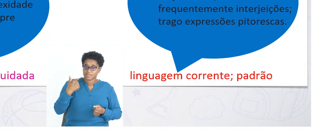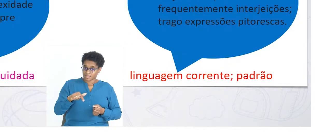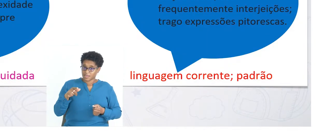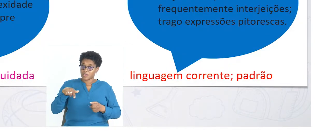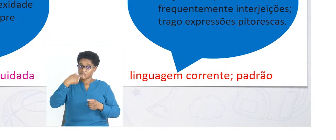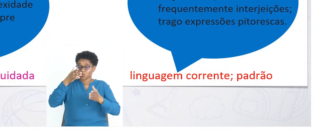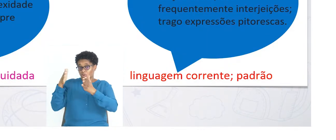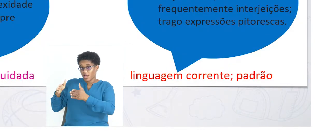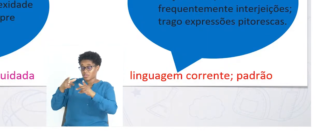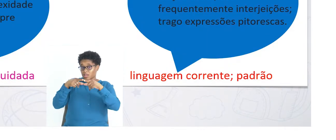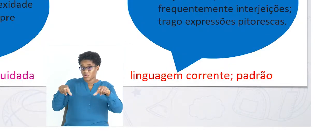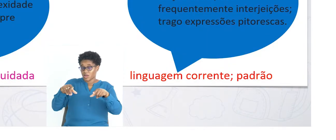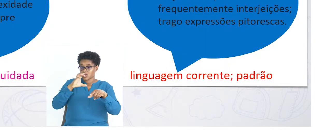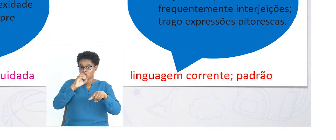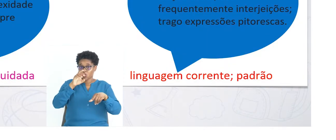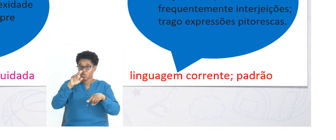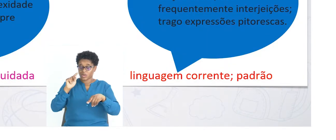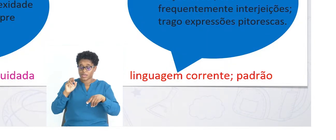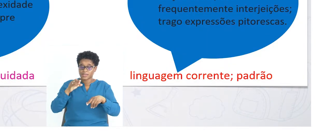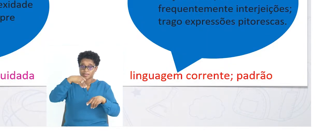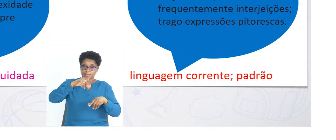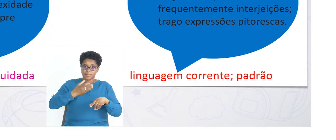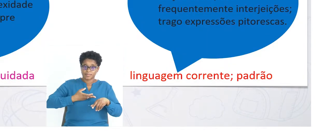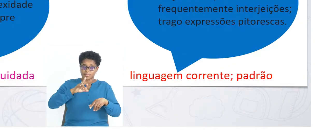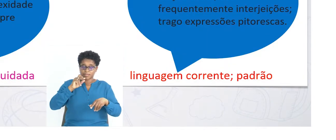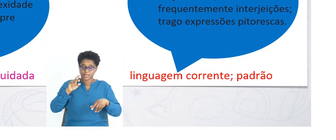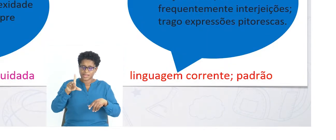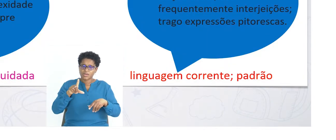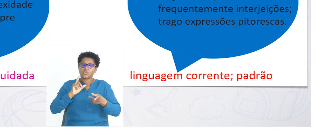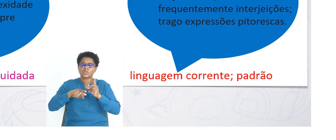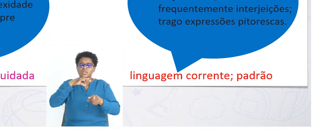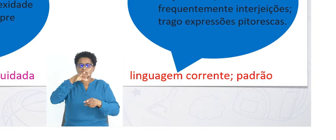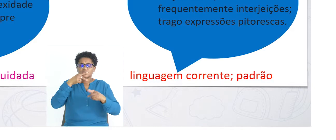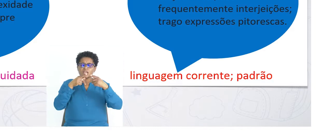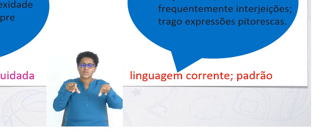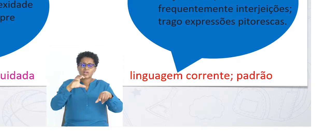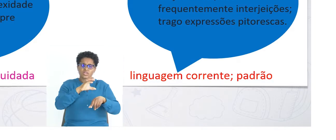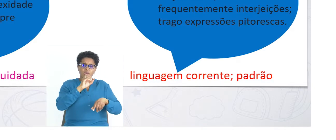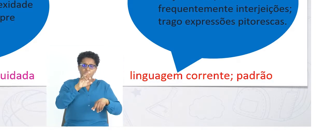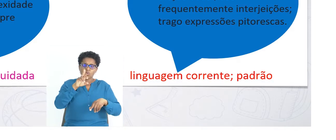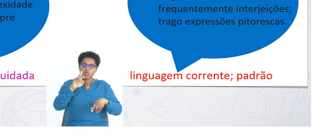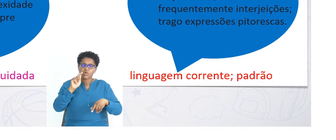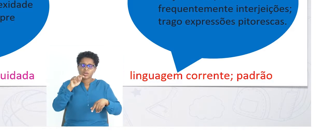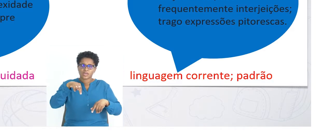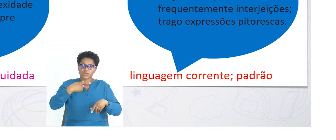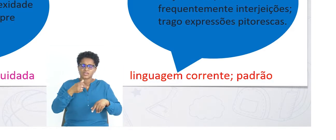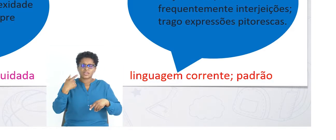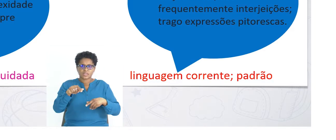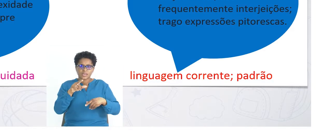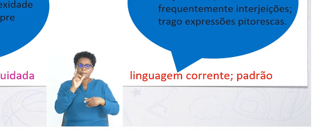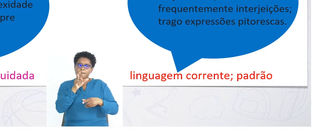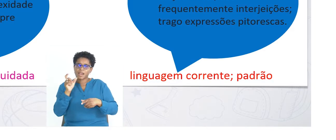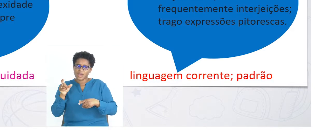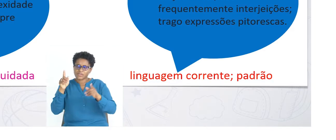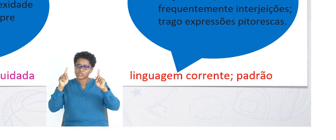E tens o outro lado, a linguagem corrente, padrão ou também coloquial. O que é que diz a linguagem corrente? Que tem um vocabulário reduzido,